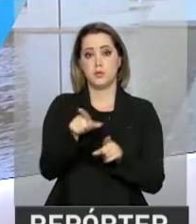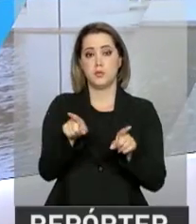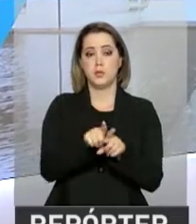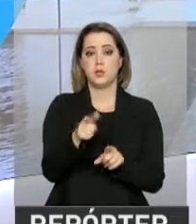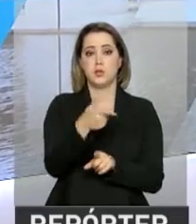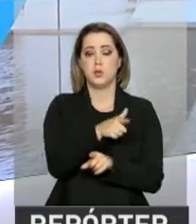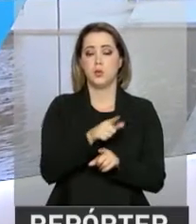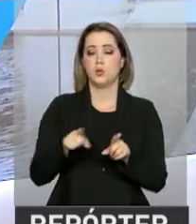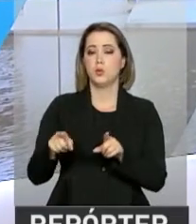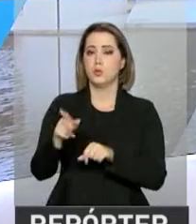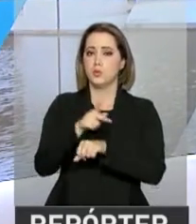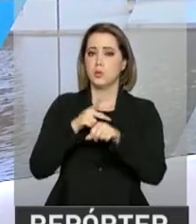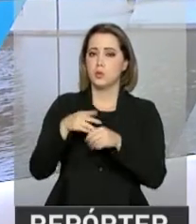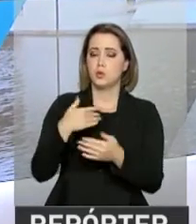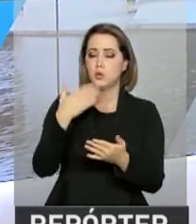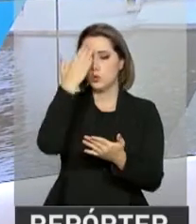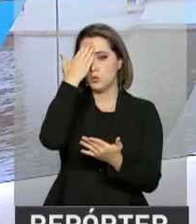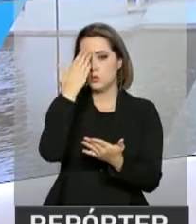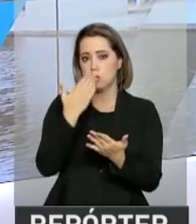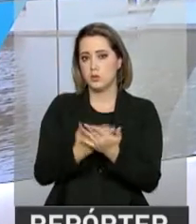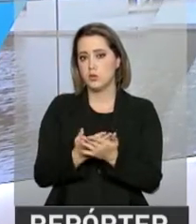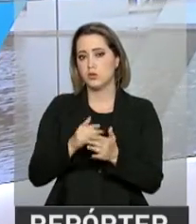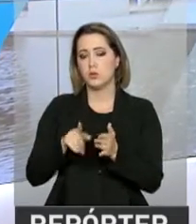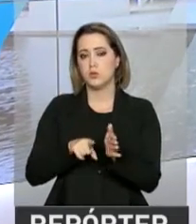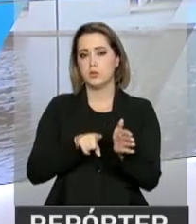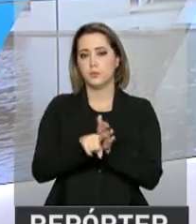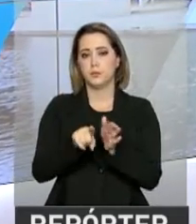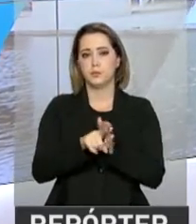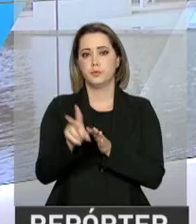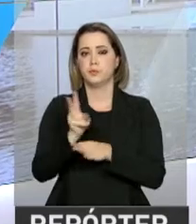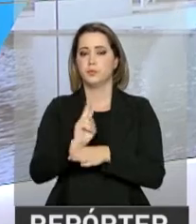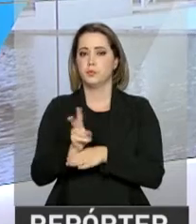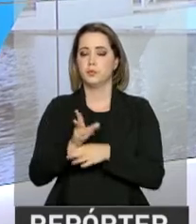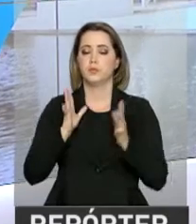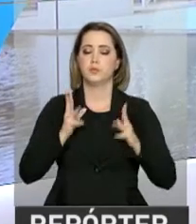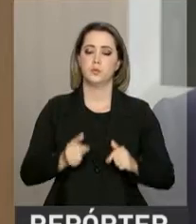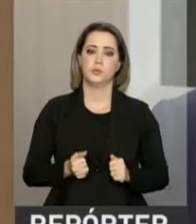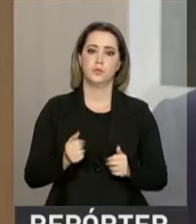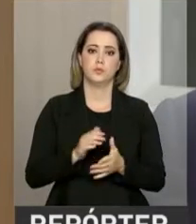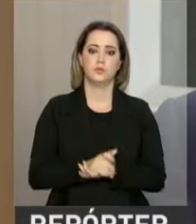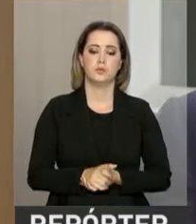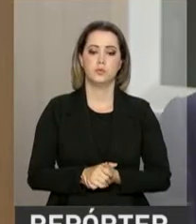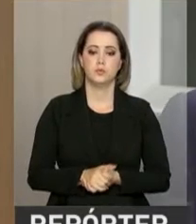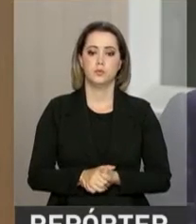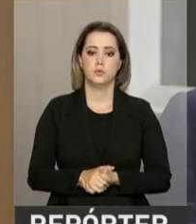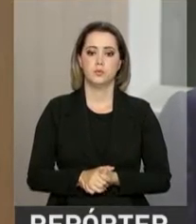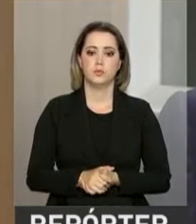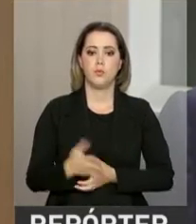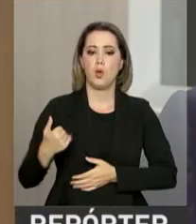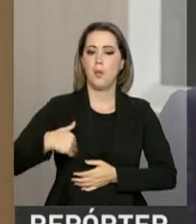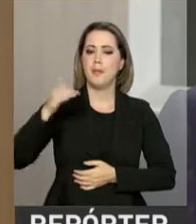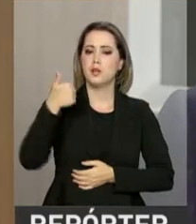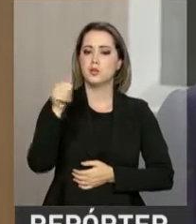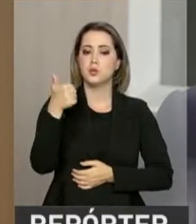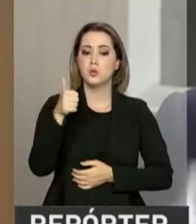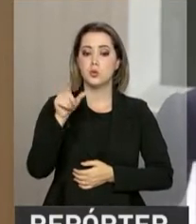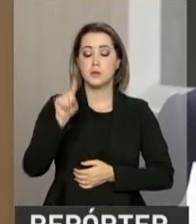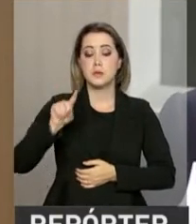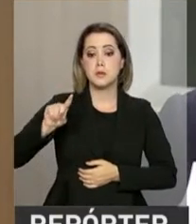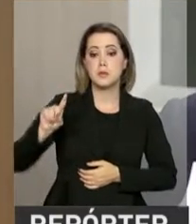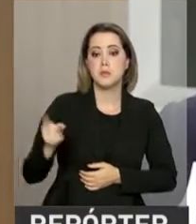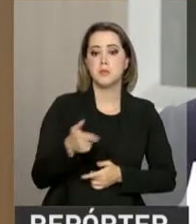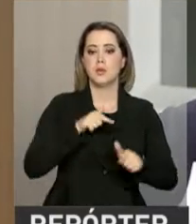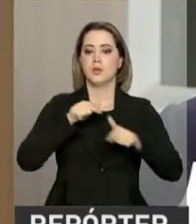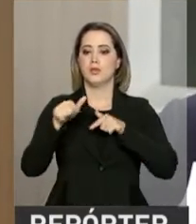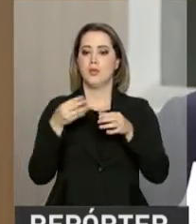exterior, continuem confiando no sistema brasileiro de inspeção sanitária. Mais de 11 mil servidores públicos que nós